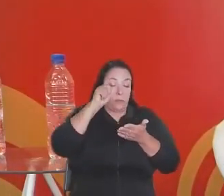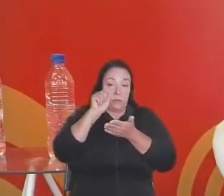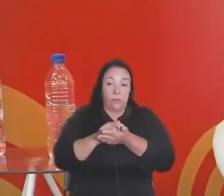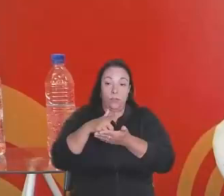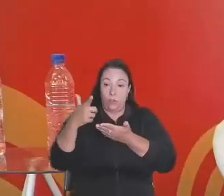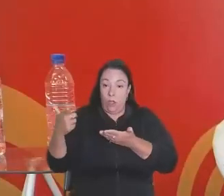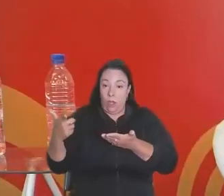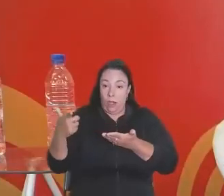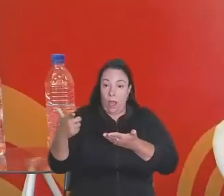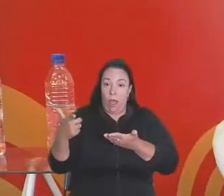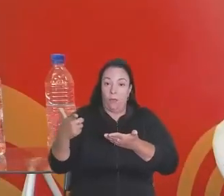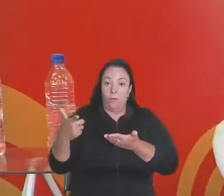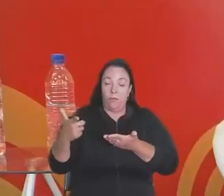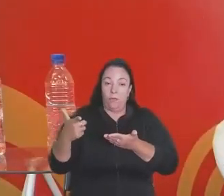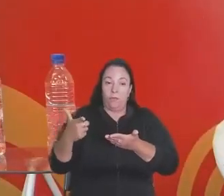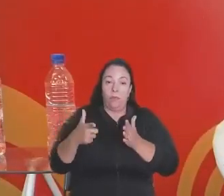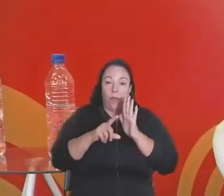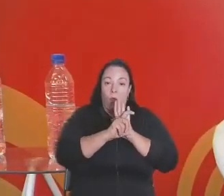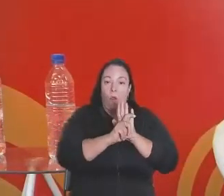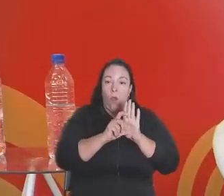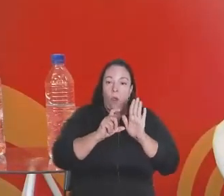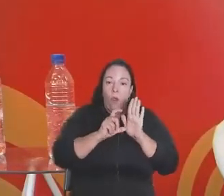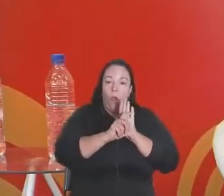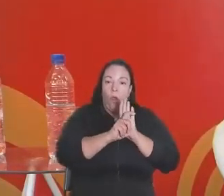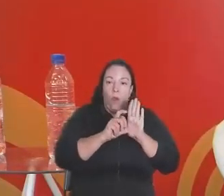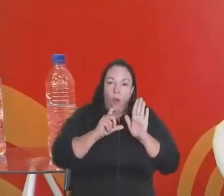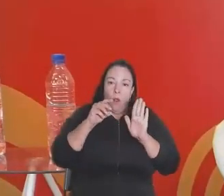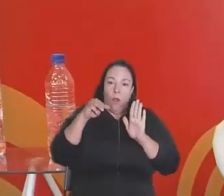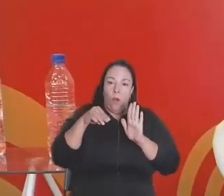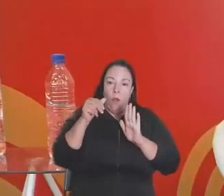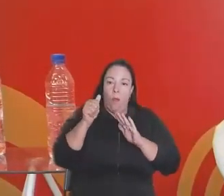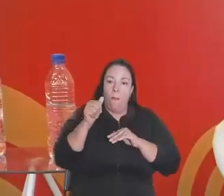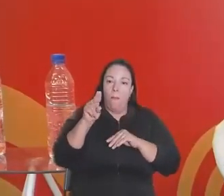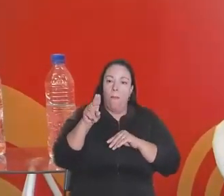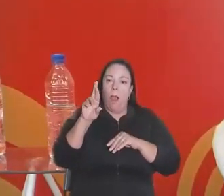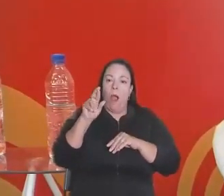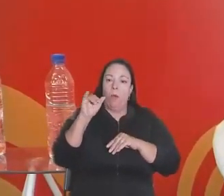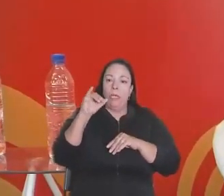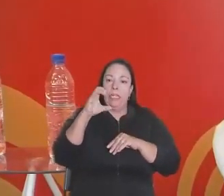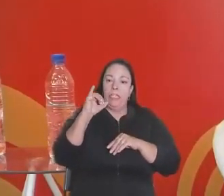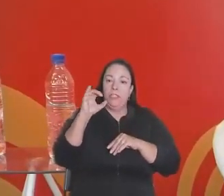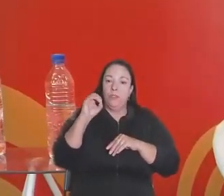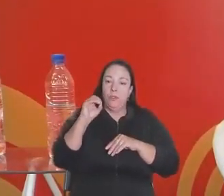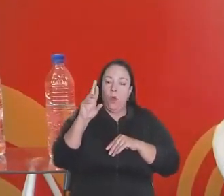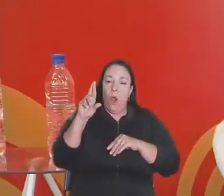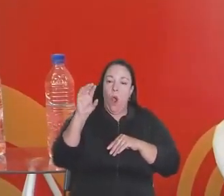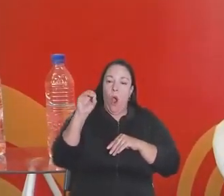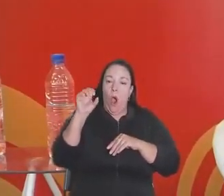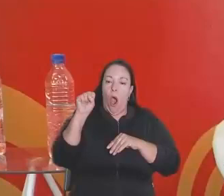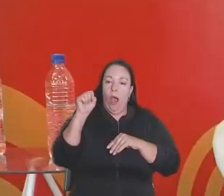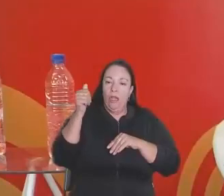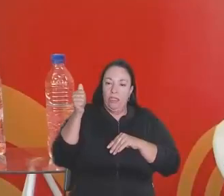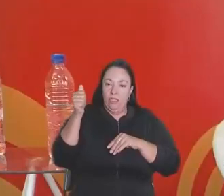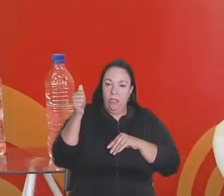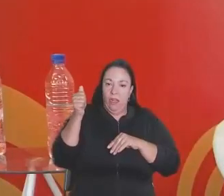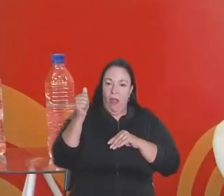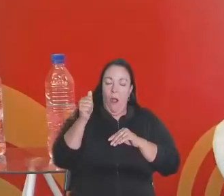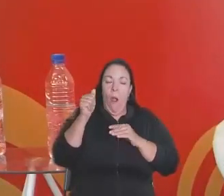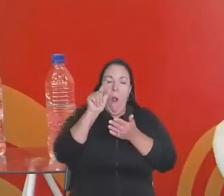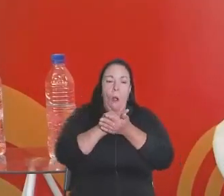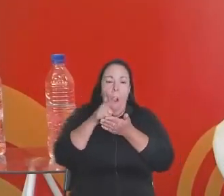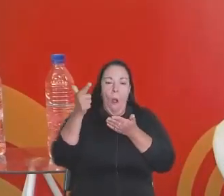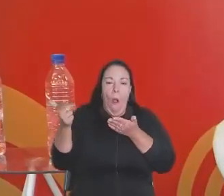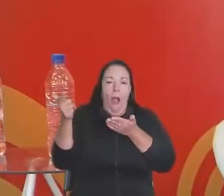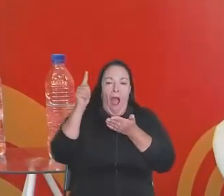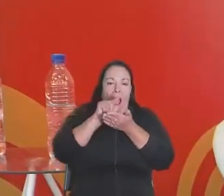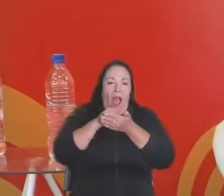jornal Interação, lá tinha uma coluna do senhor Maurício Rosa, se eu não estiver enganado, e eu fui leitor